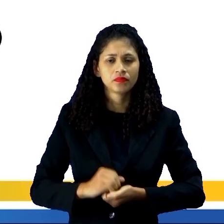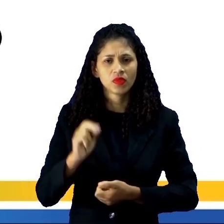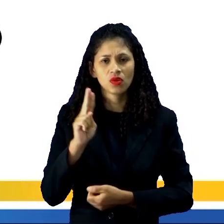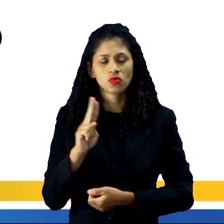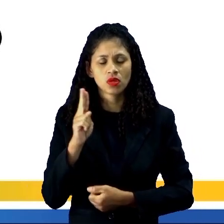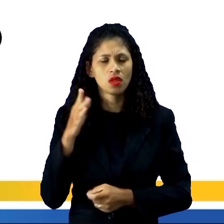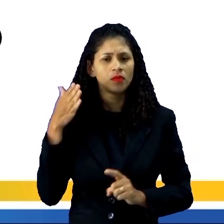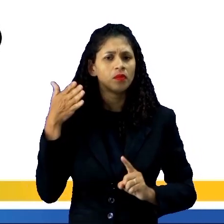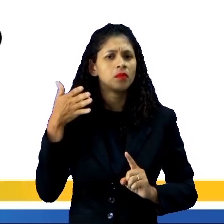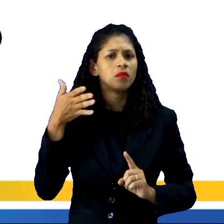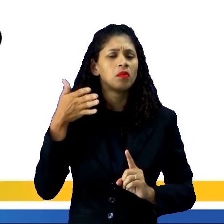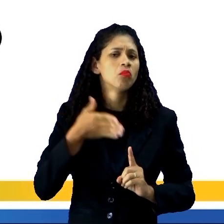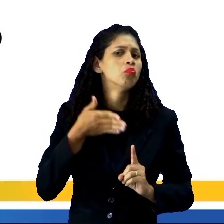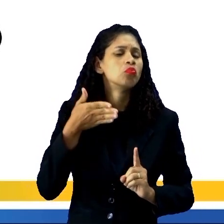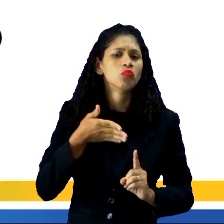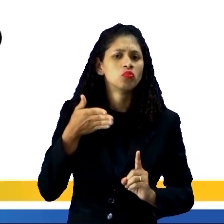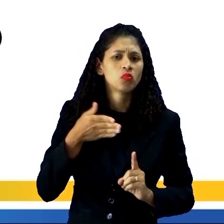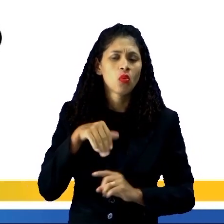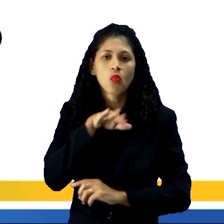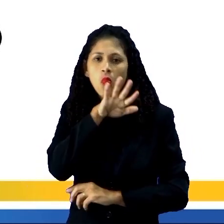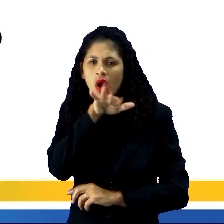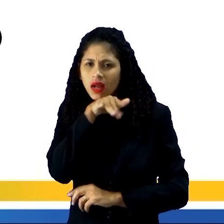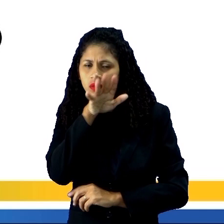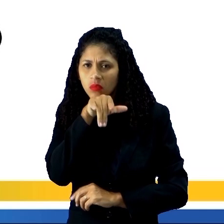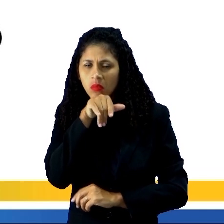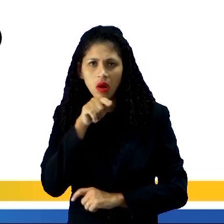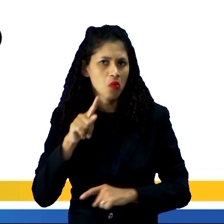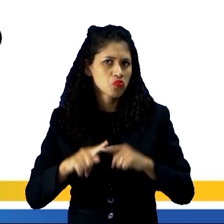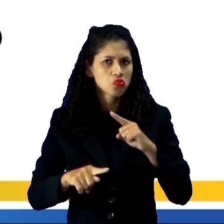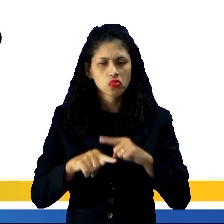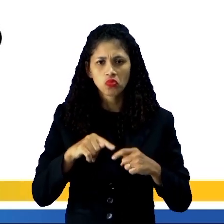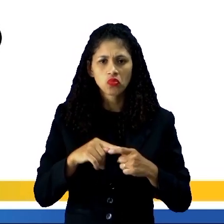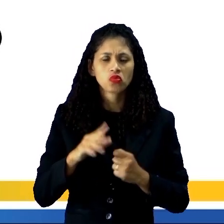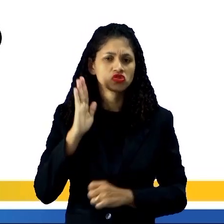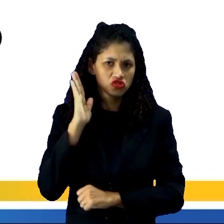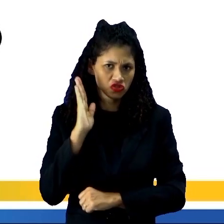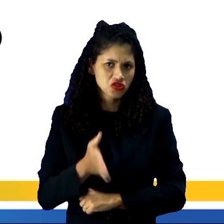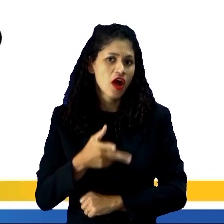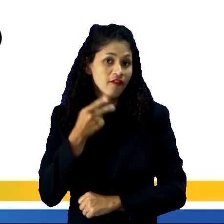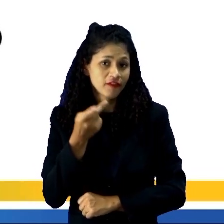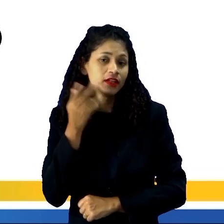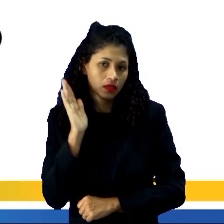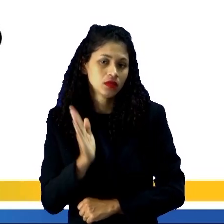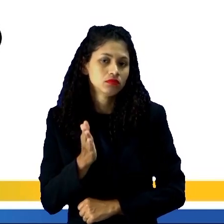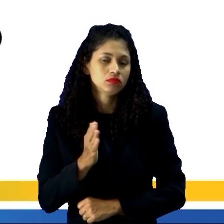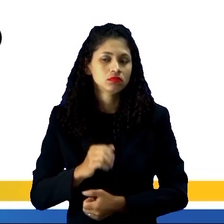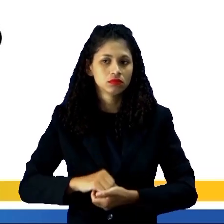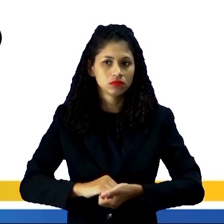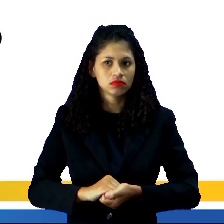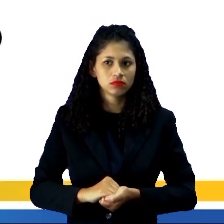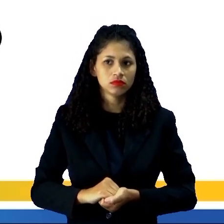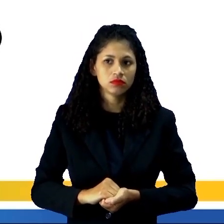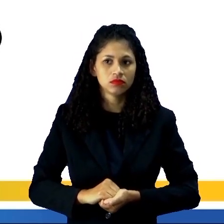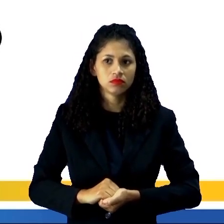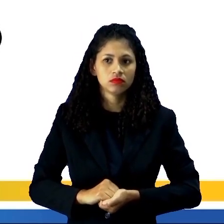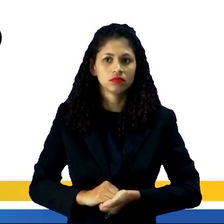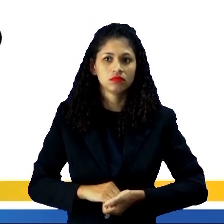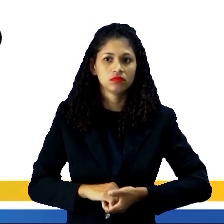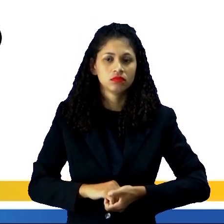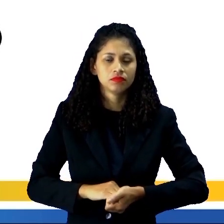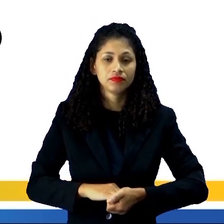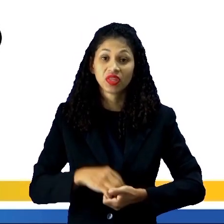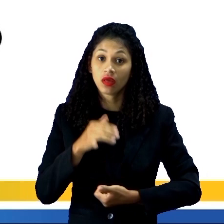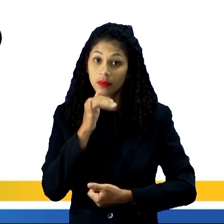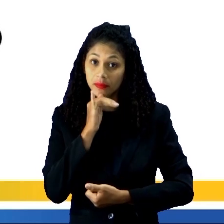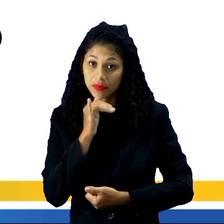referir, né, which, a um animal ou coisa que já foi mencionado anteriormente. Joining two sentences